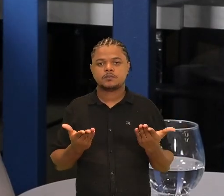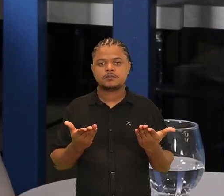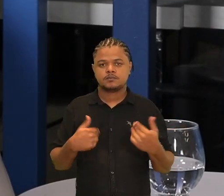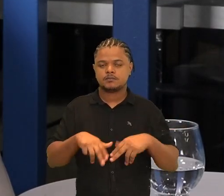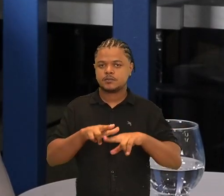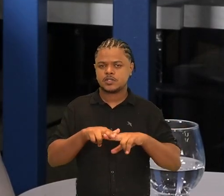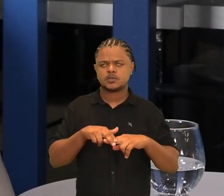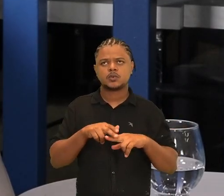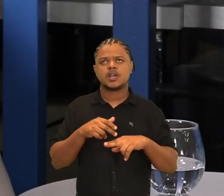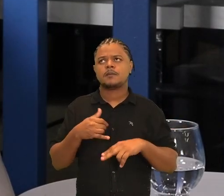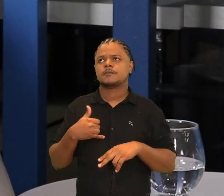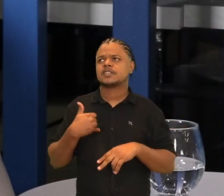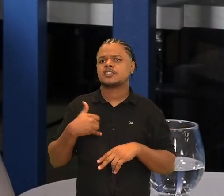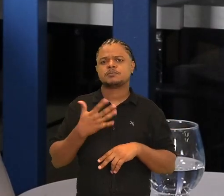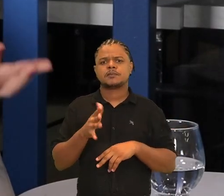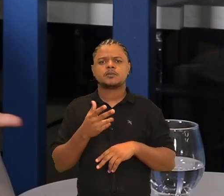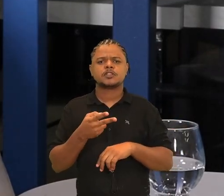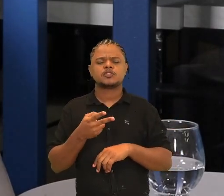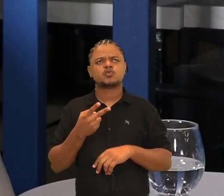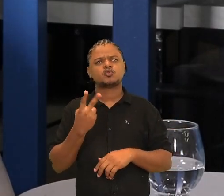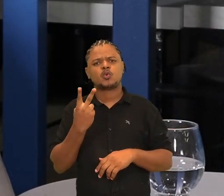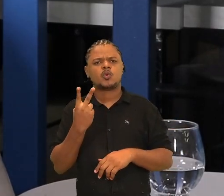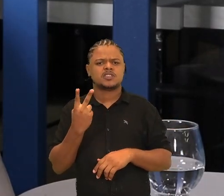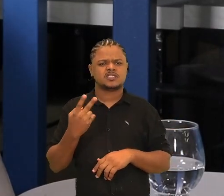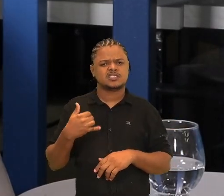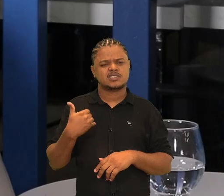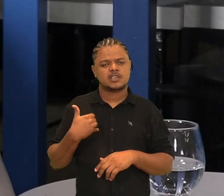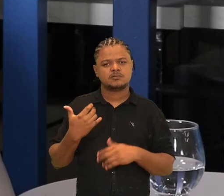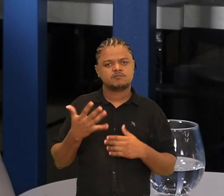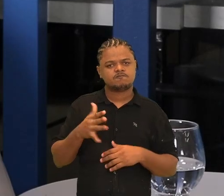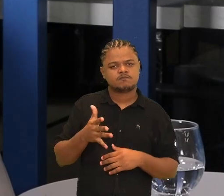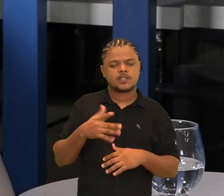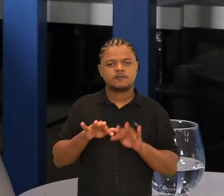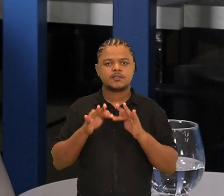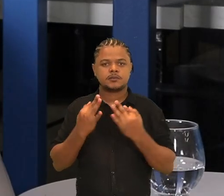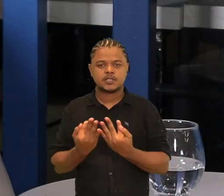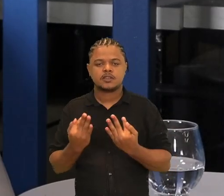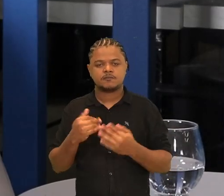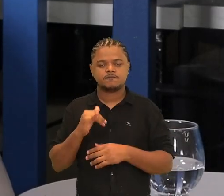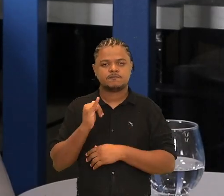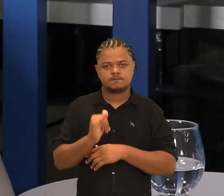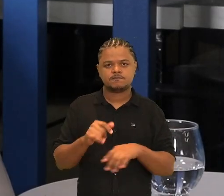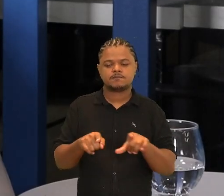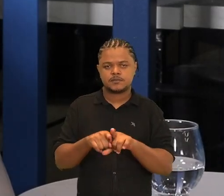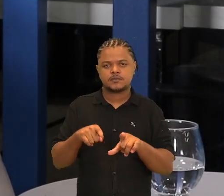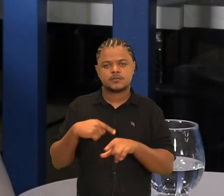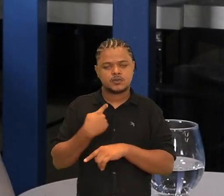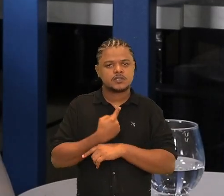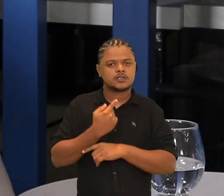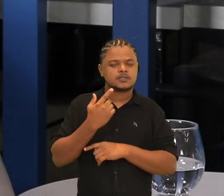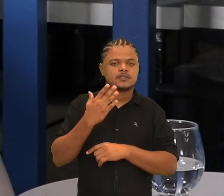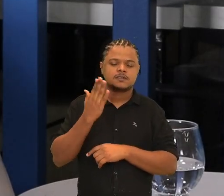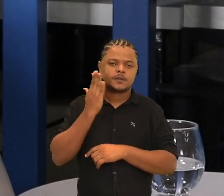dos 2 anos e meio, eu vi mais algumas coisas, né, de outros familiares, e aí a gente foi percebendo, foi fechando, e disse, não, eu vou